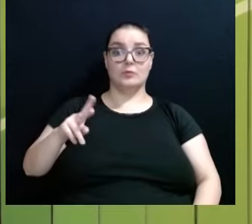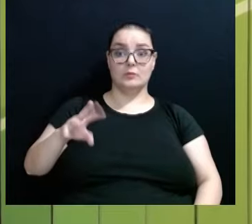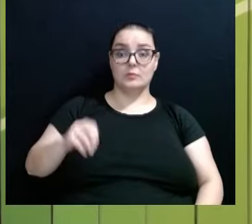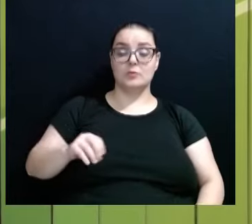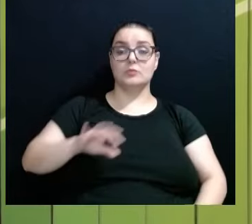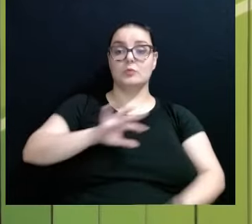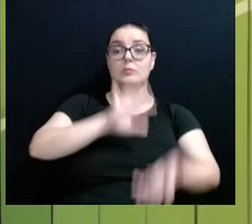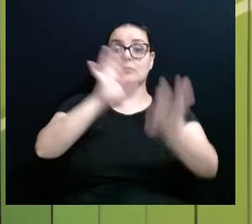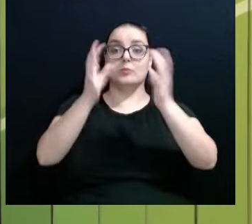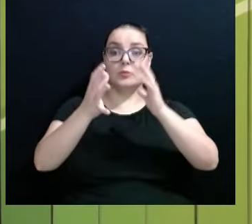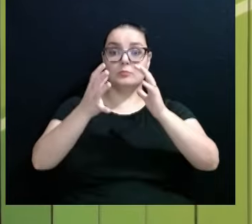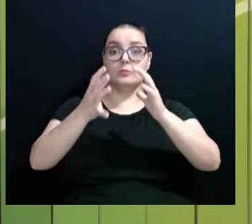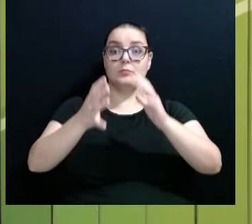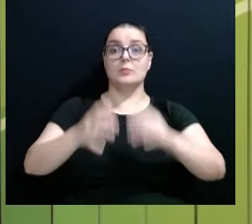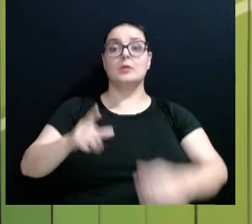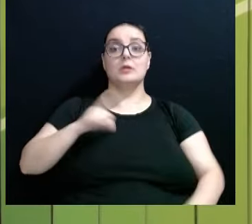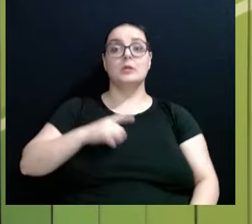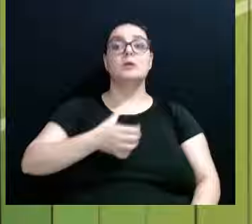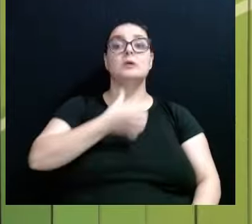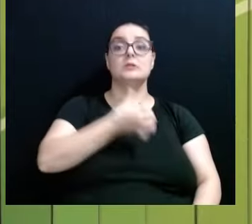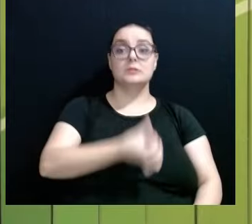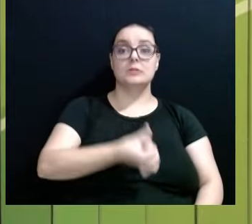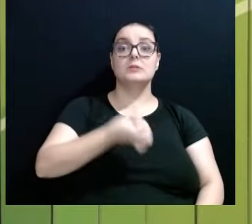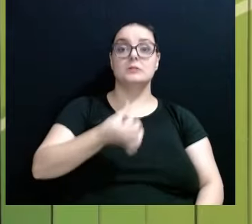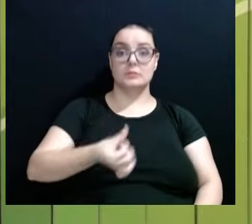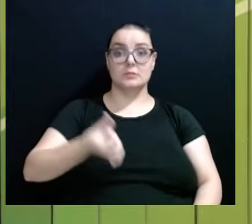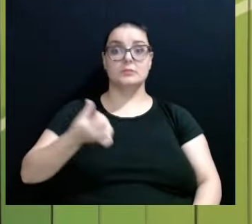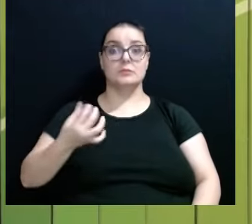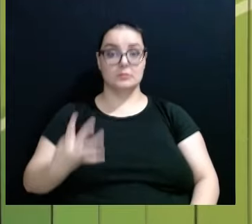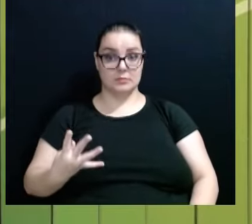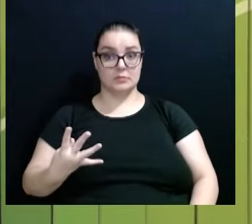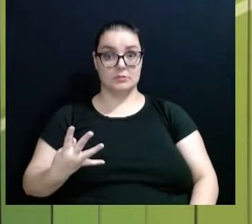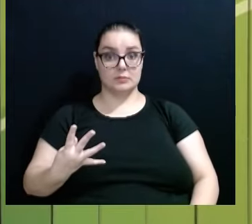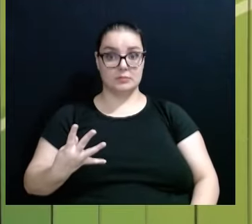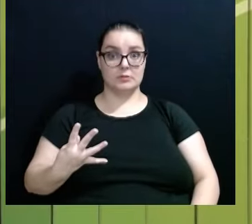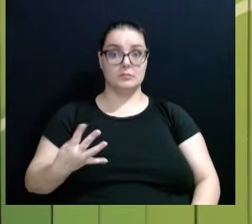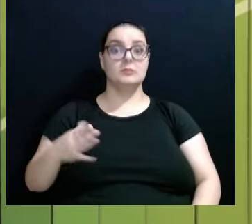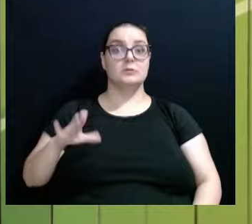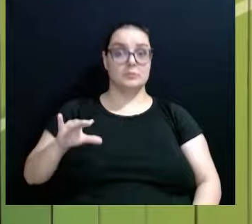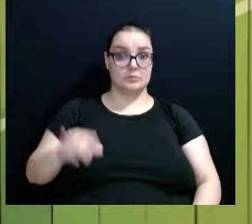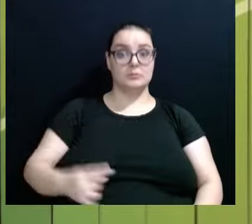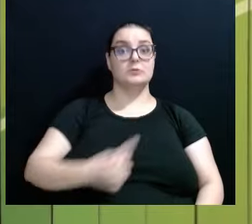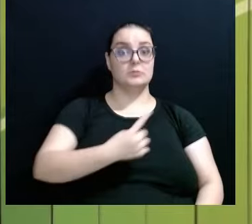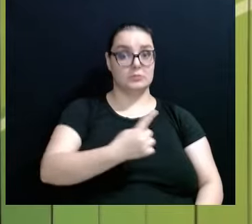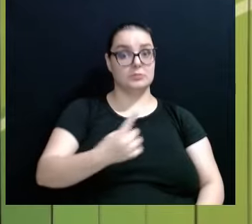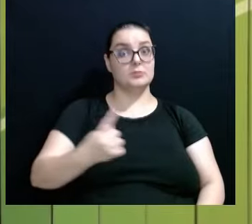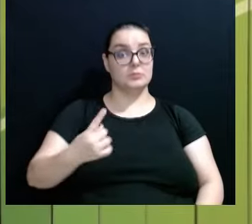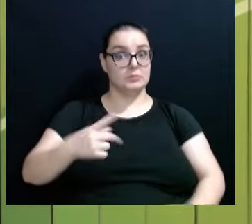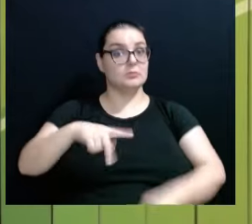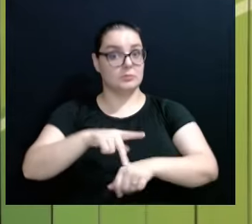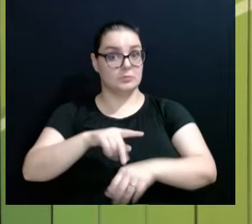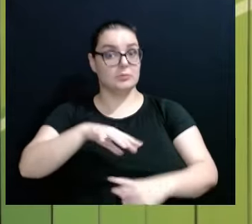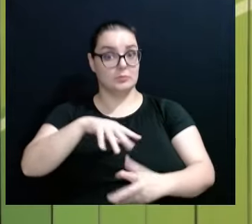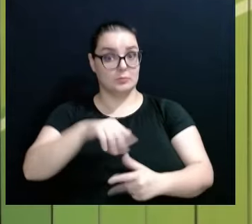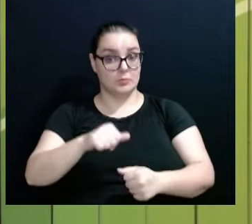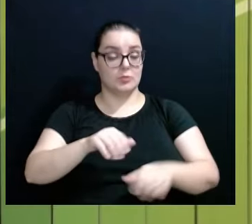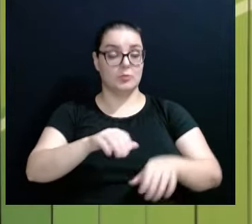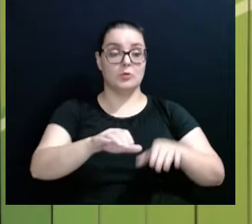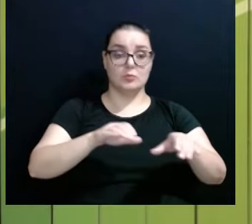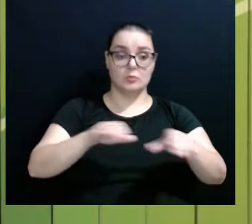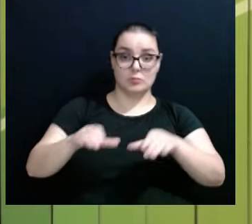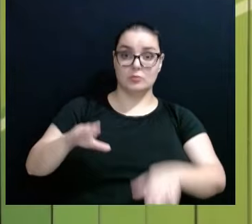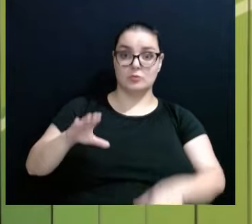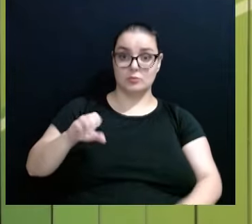intergovernamental sobre mudanças climáticas, que contará com 664 cientistas de 111 países no